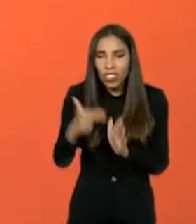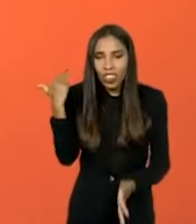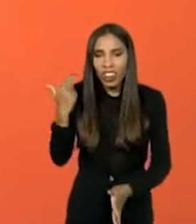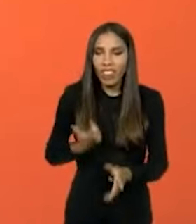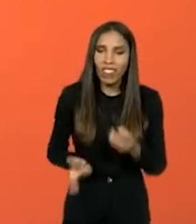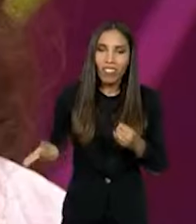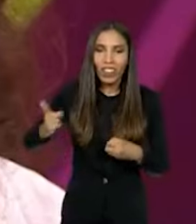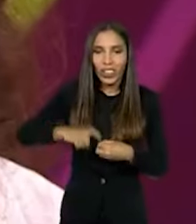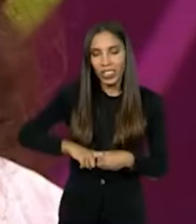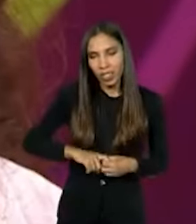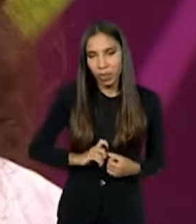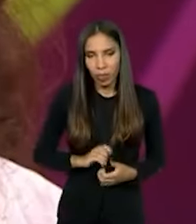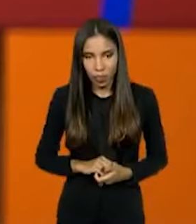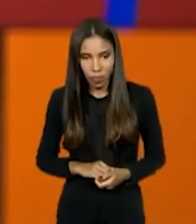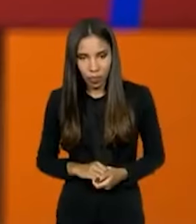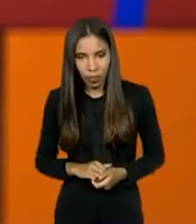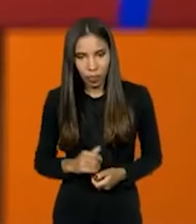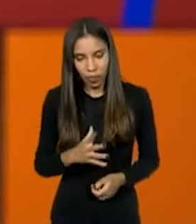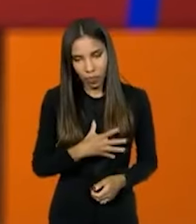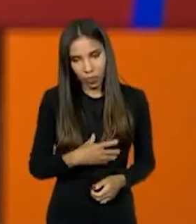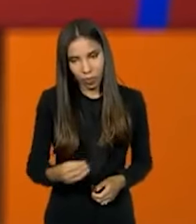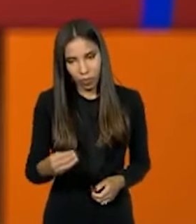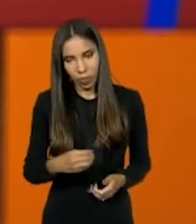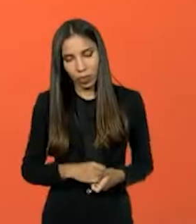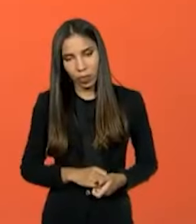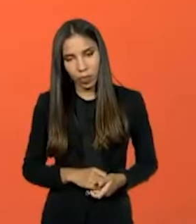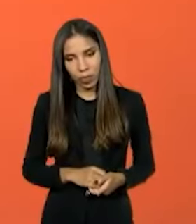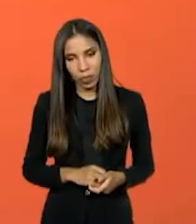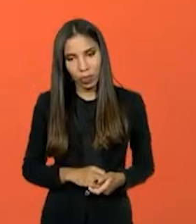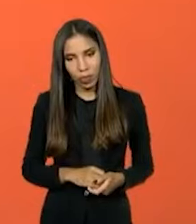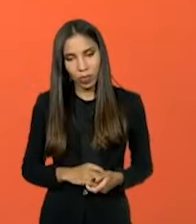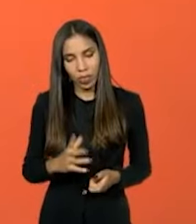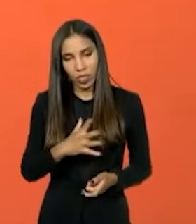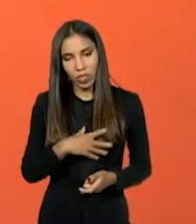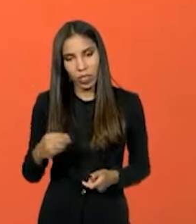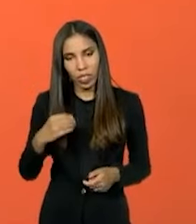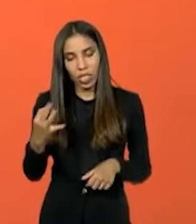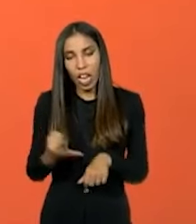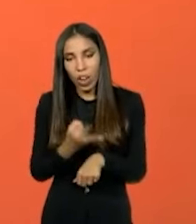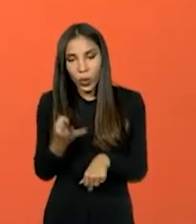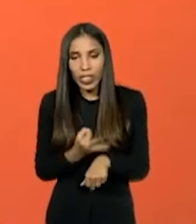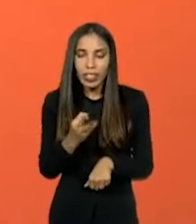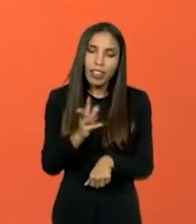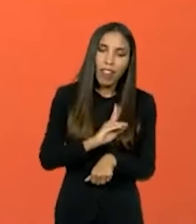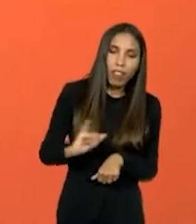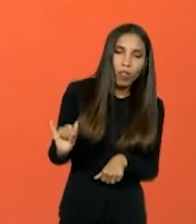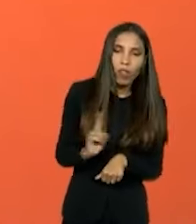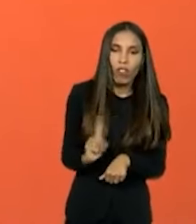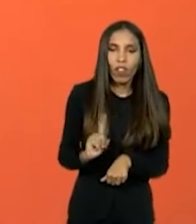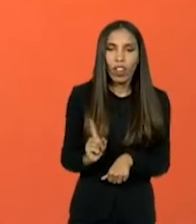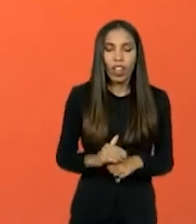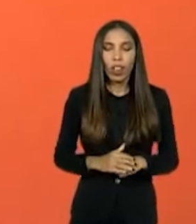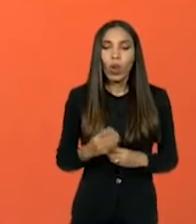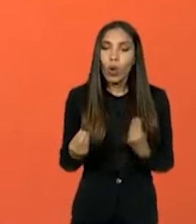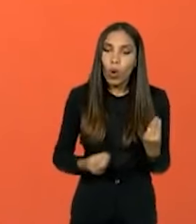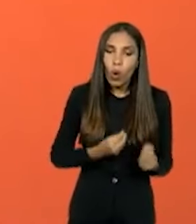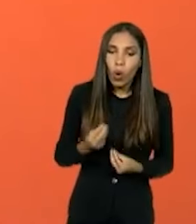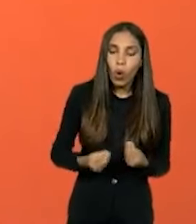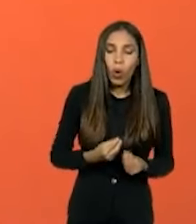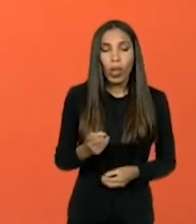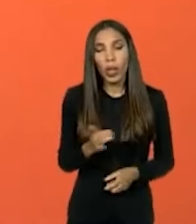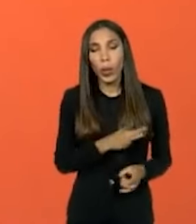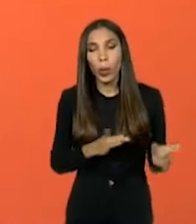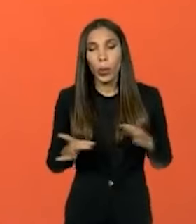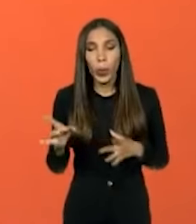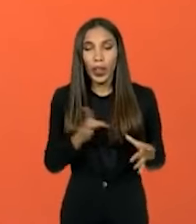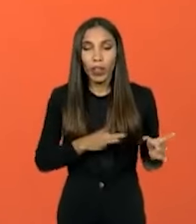voltaria mas só que do meu filho né imagina meu filho vai aguentar não vai como vai ser isso eu tinha muitos